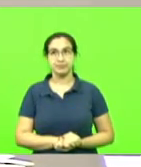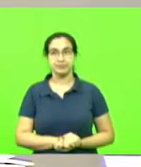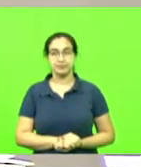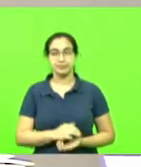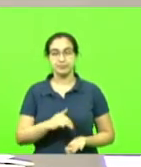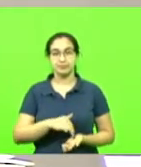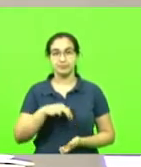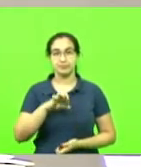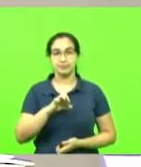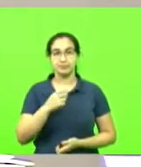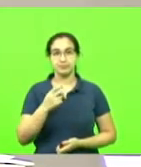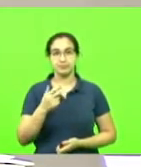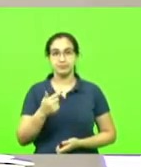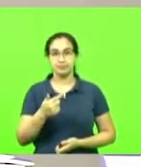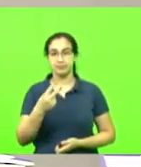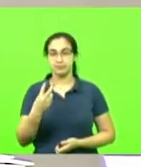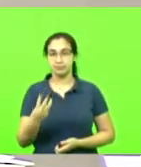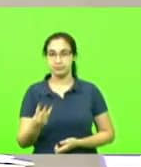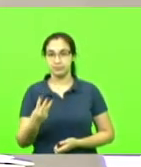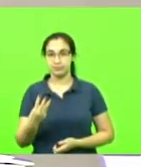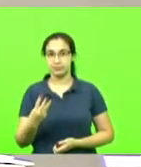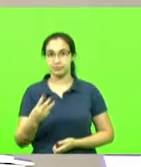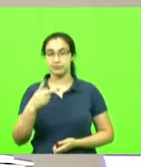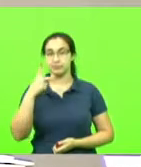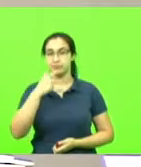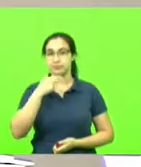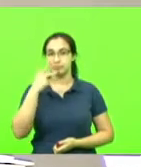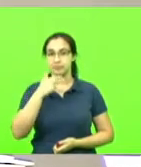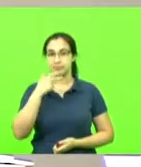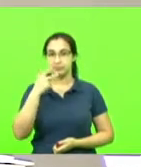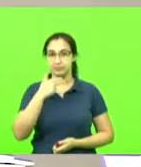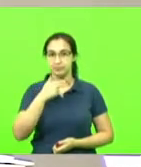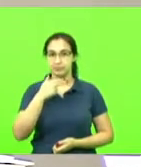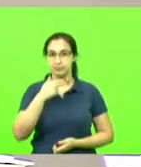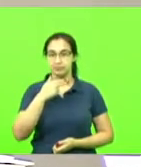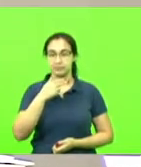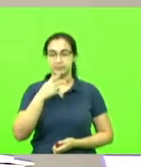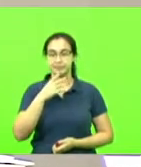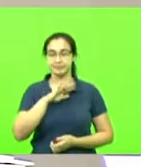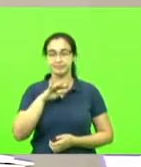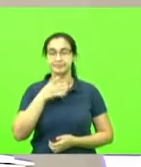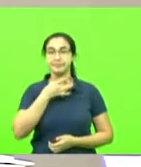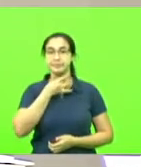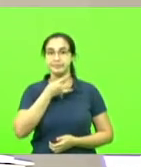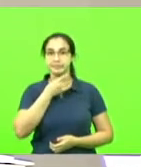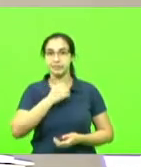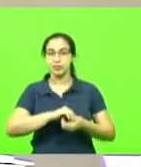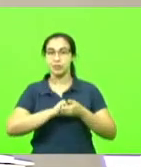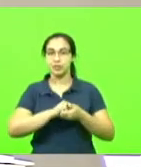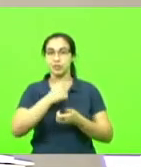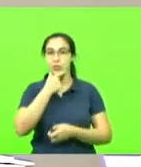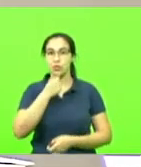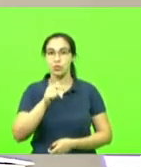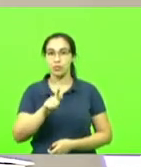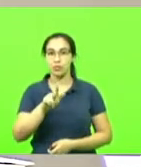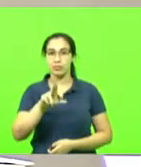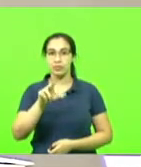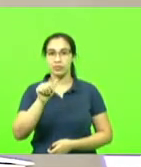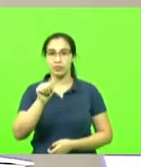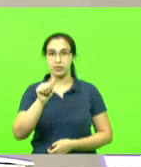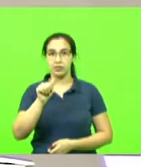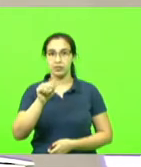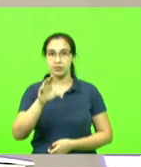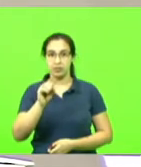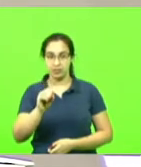Moção número 973, deputado Valdir Cobalcini, cumprimentando o senhor Glauco José Corte pela posse